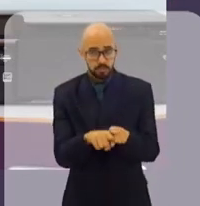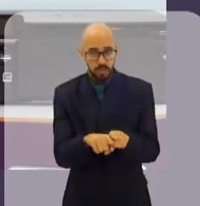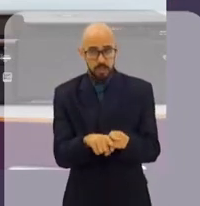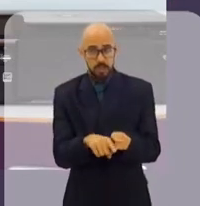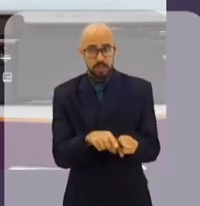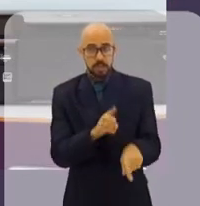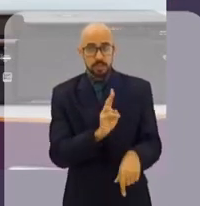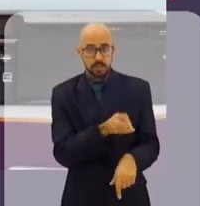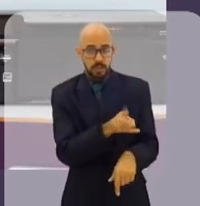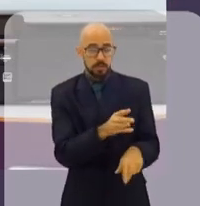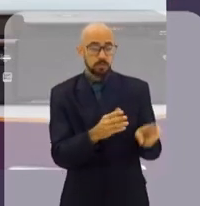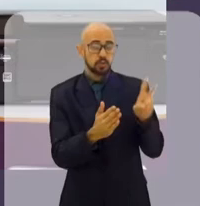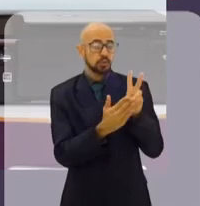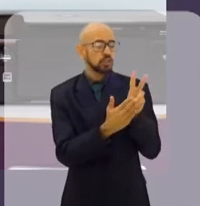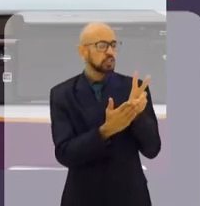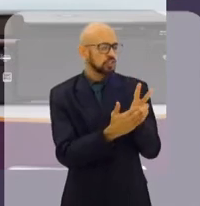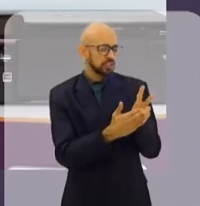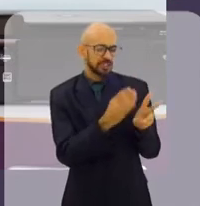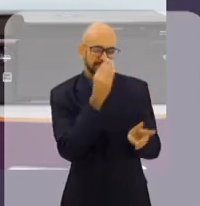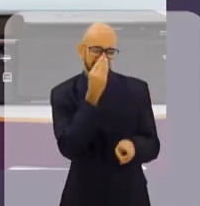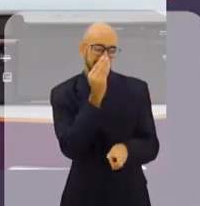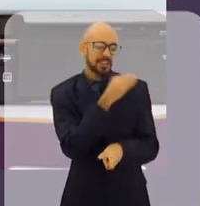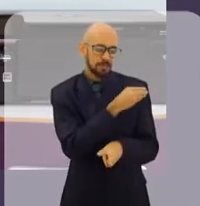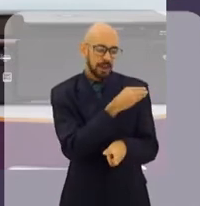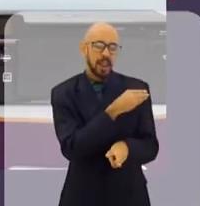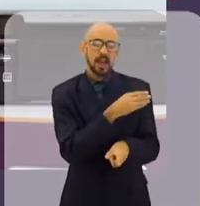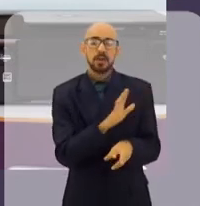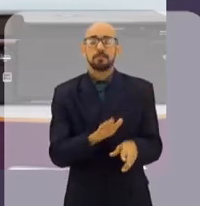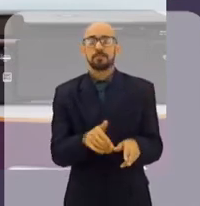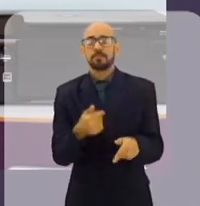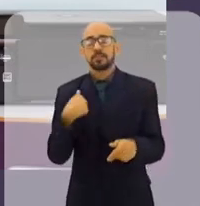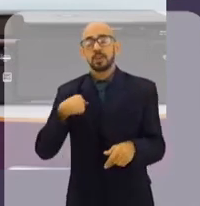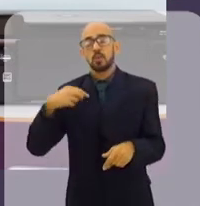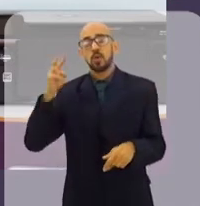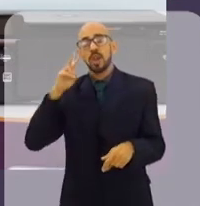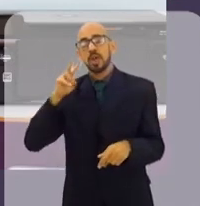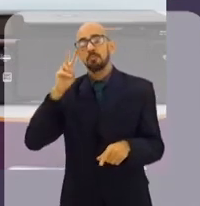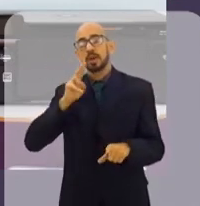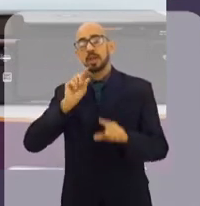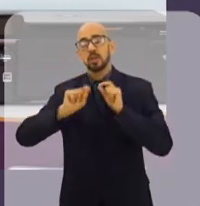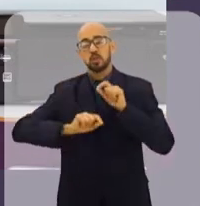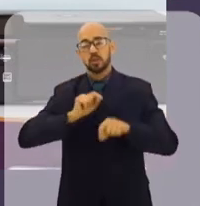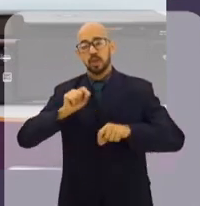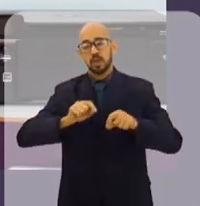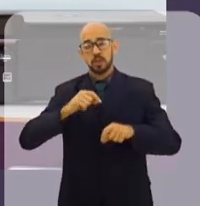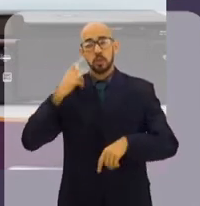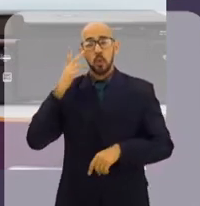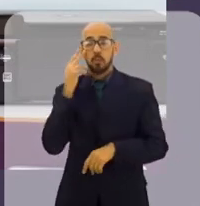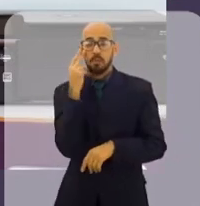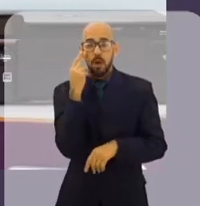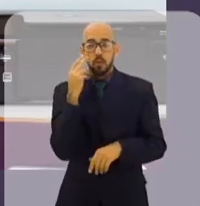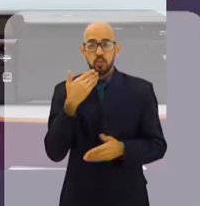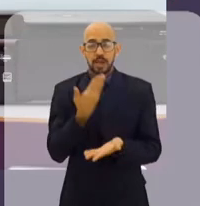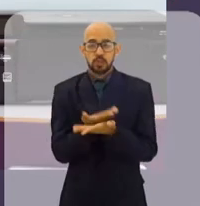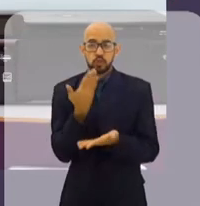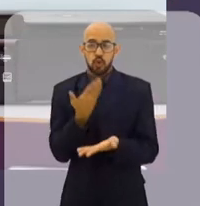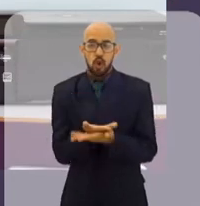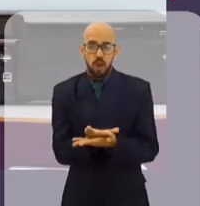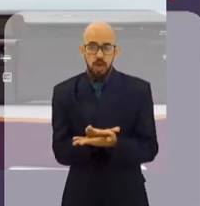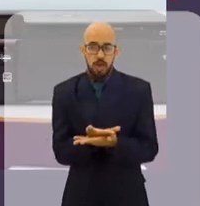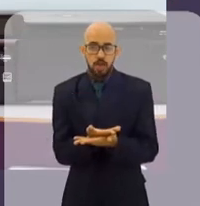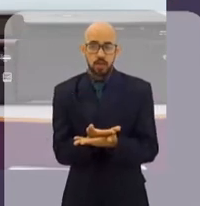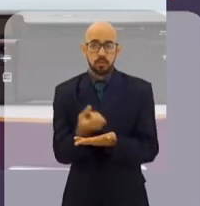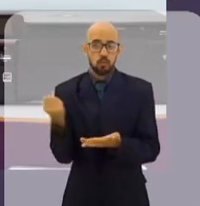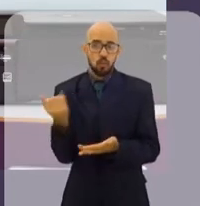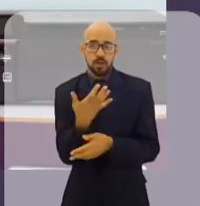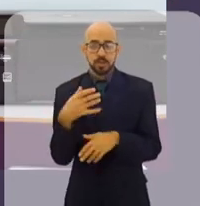Quase sempre os indígenas são esquecidos. E aí eu lembrei que, em geral, na escola, mesmo quando a